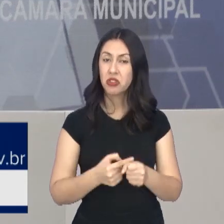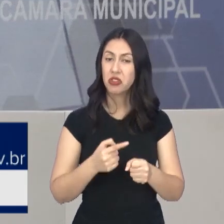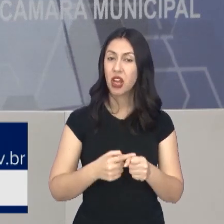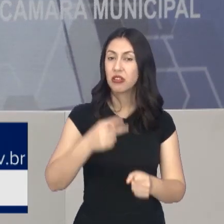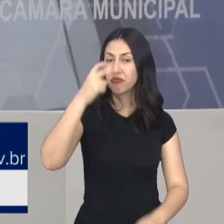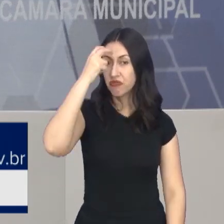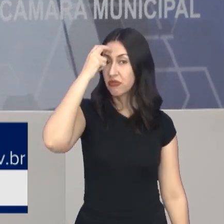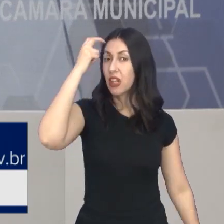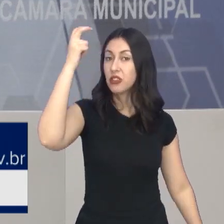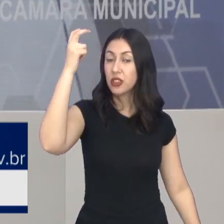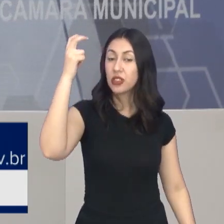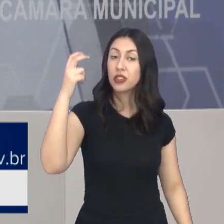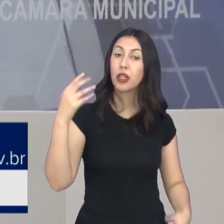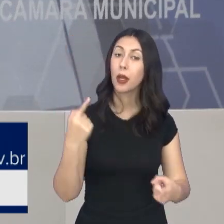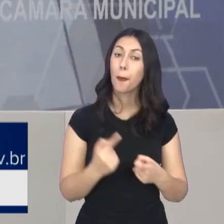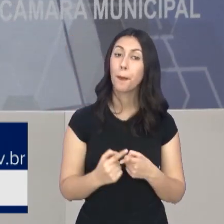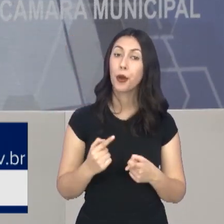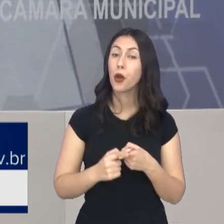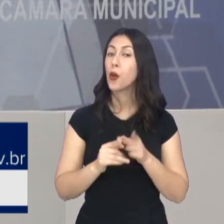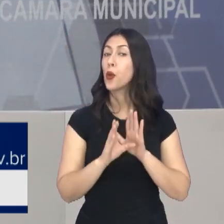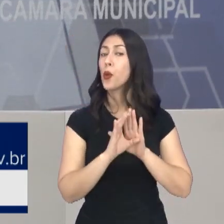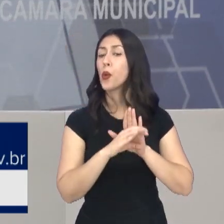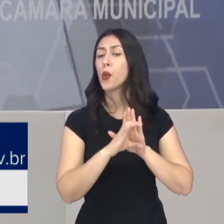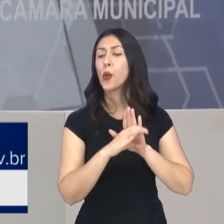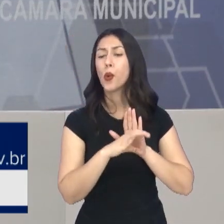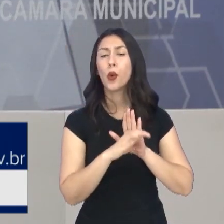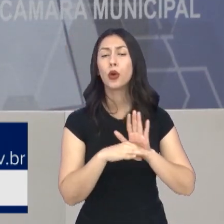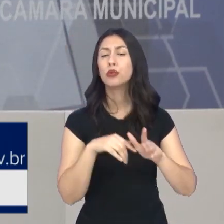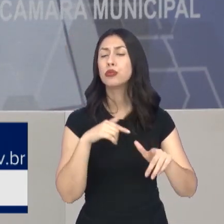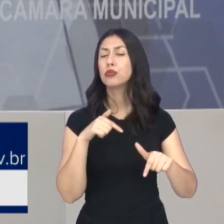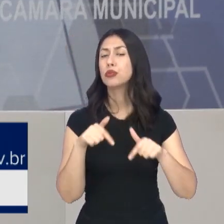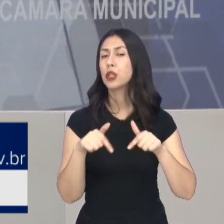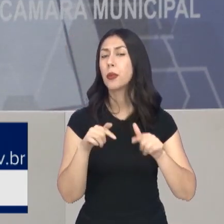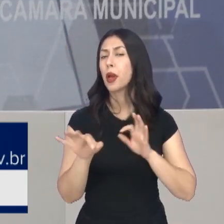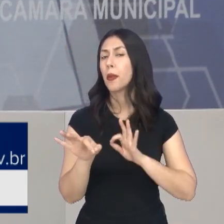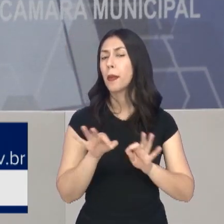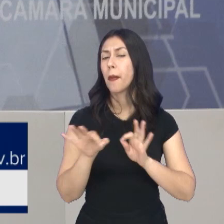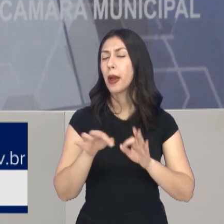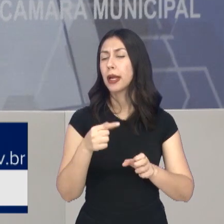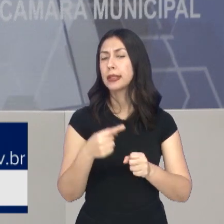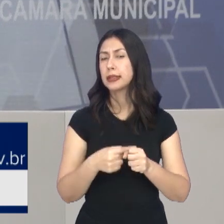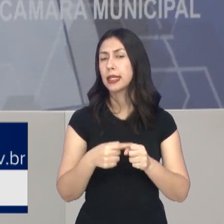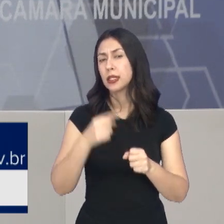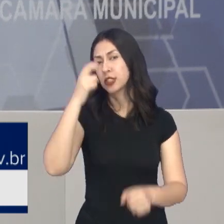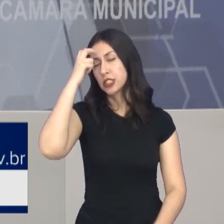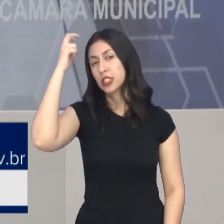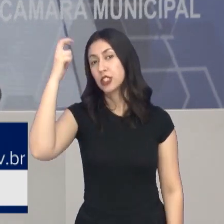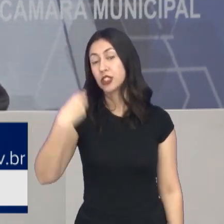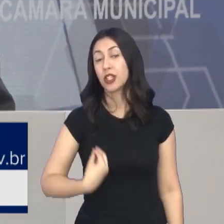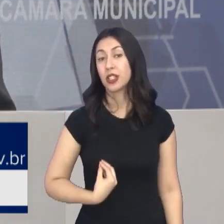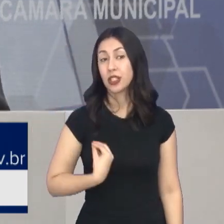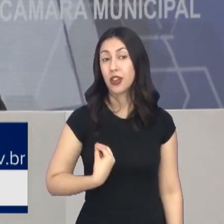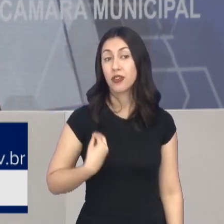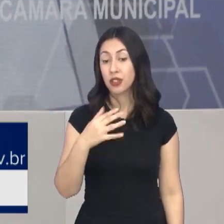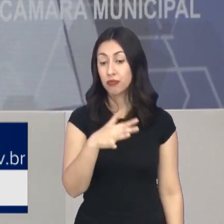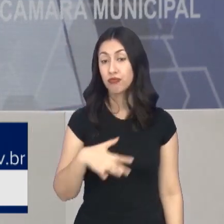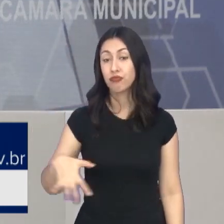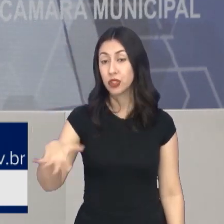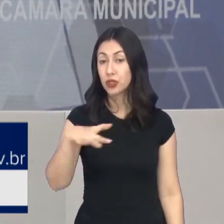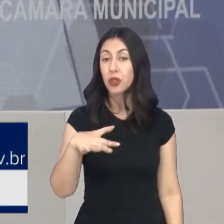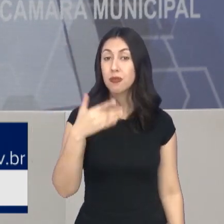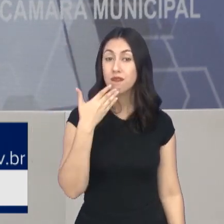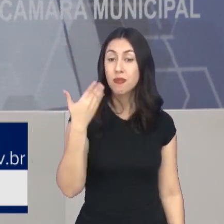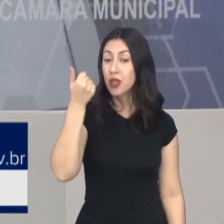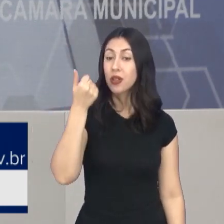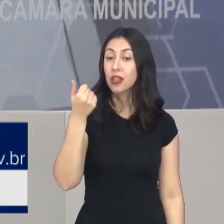a partir de um conceito de se trabalhar a cidade inteligente que você vai melhorando a vida das pessoas no dia a